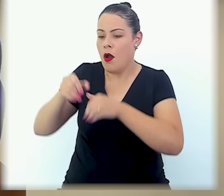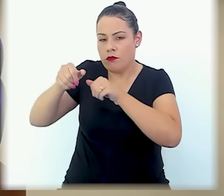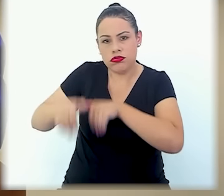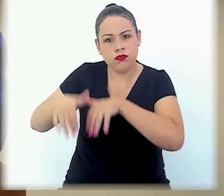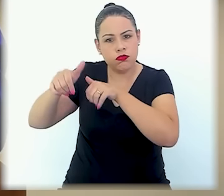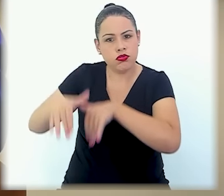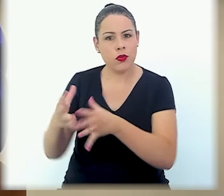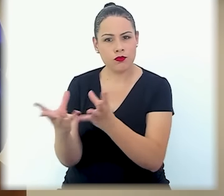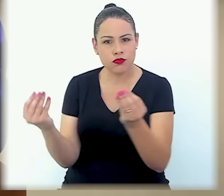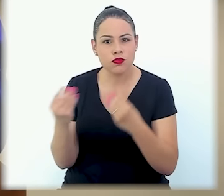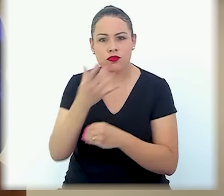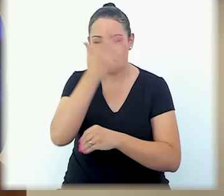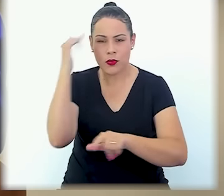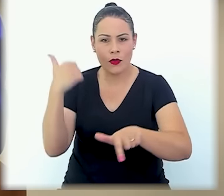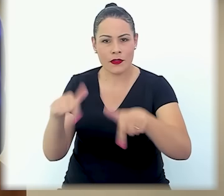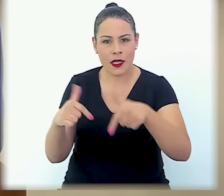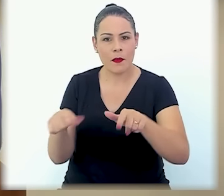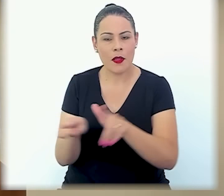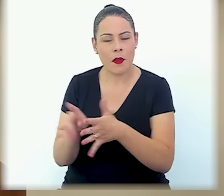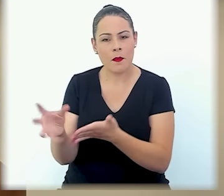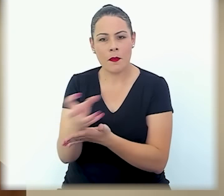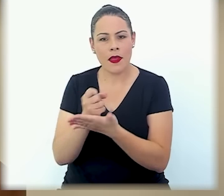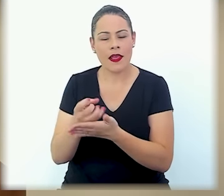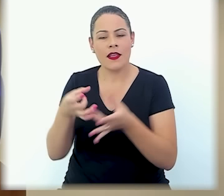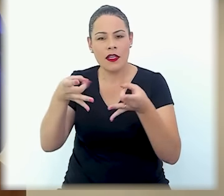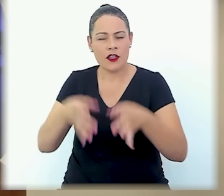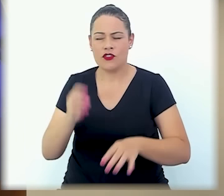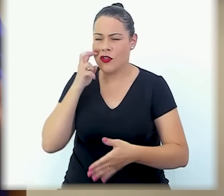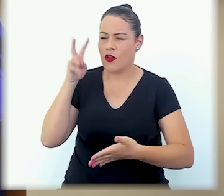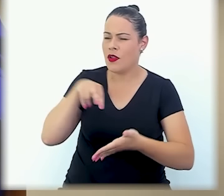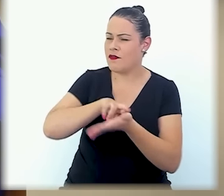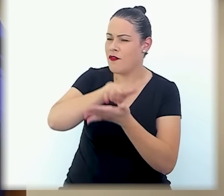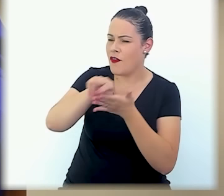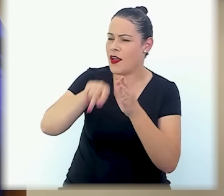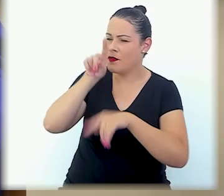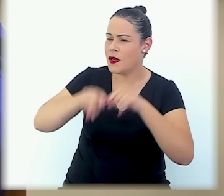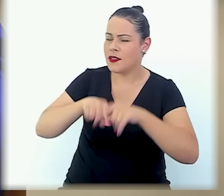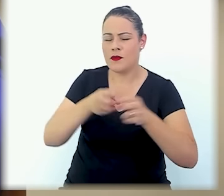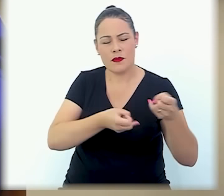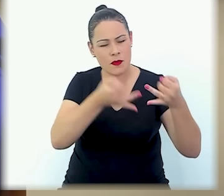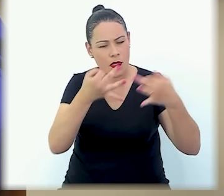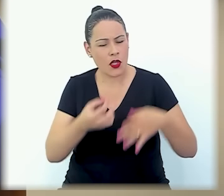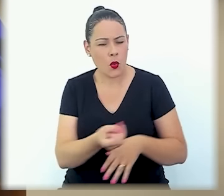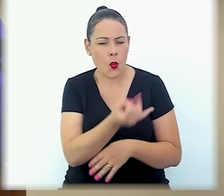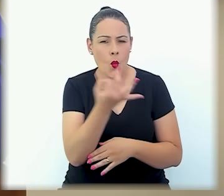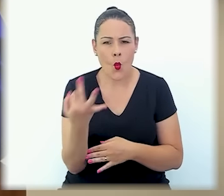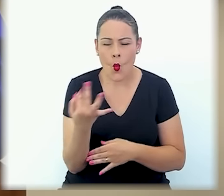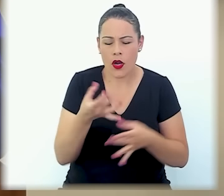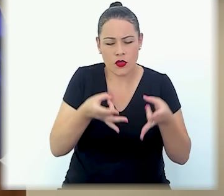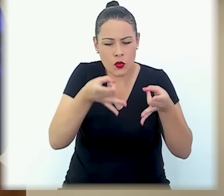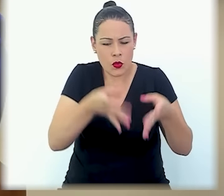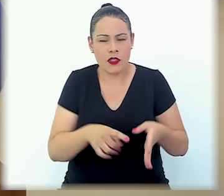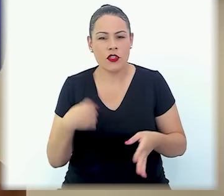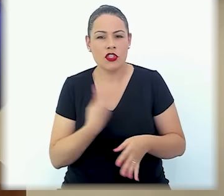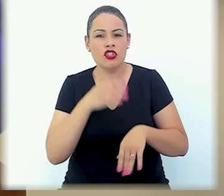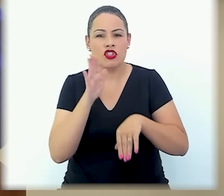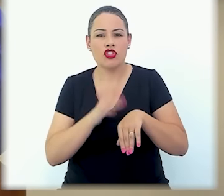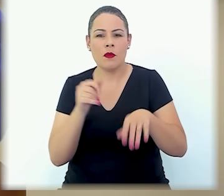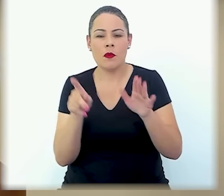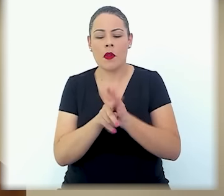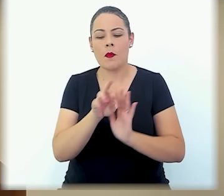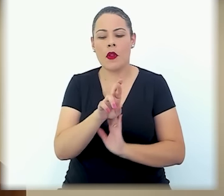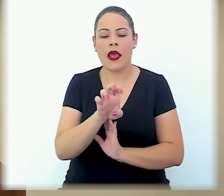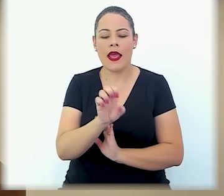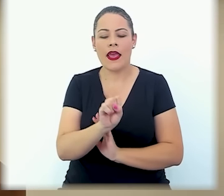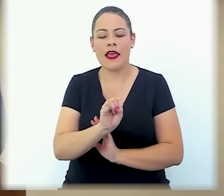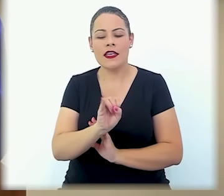exército de trabalhadores, né? Eu vi recentemente várias matérias que falam a quantidade de lixo, de resíduos, né, que eles chamam de lixo, para nós